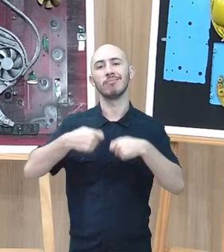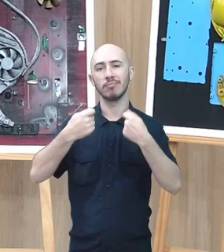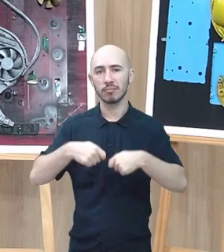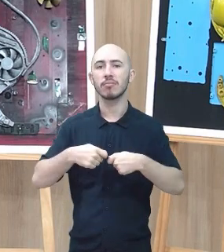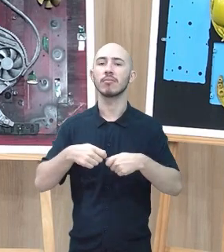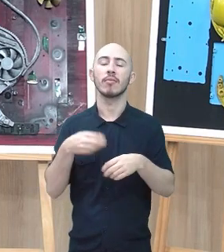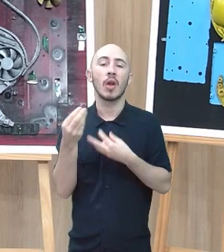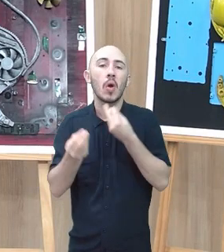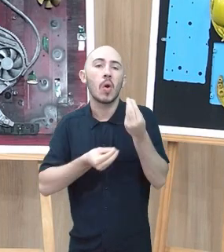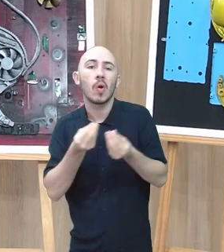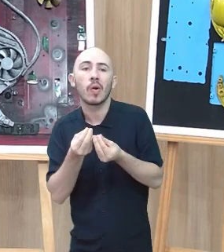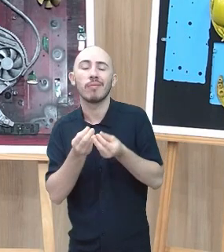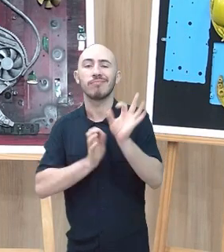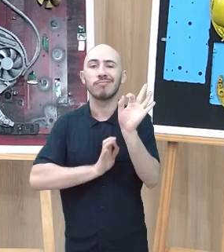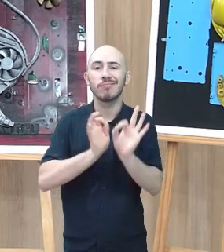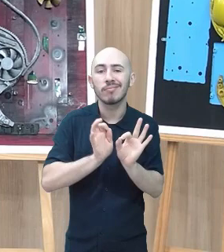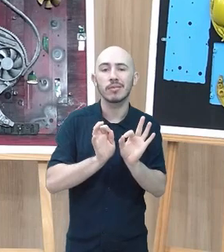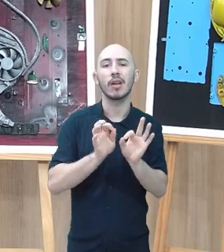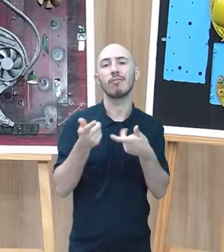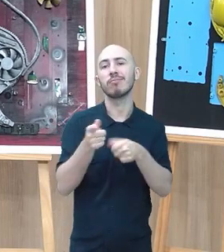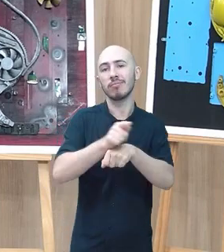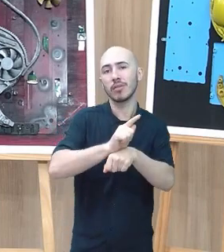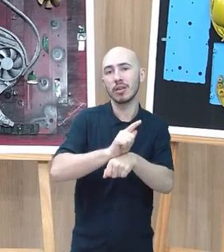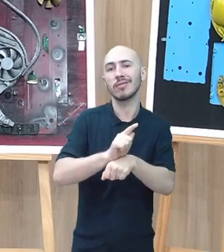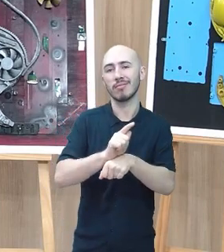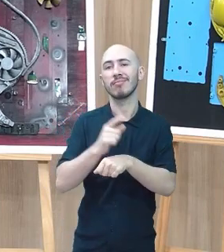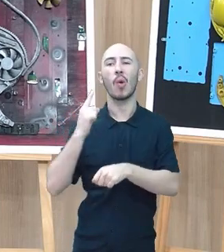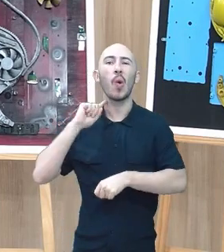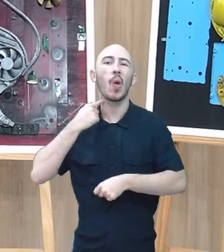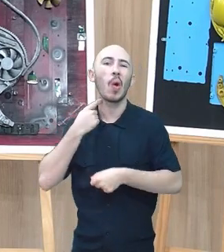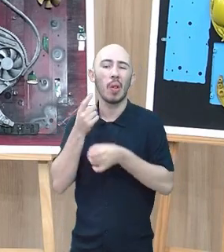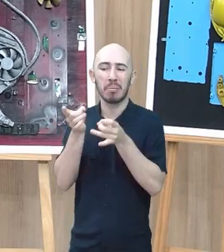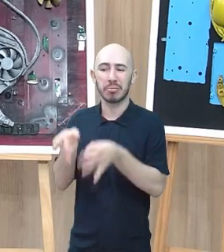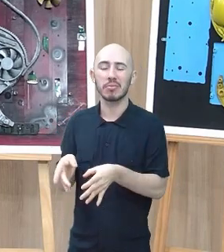a gente pode gerenciar os resíduos que a gente produz.